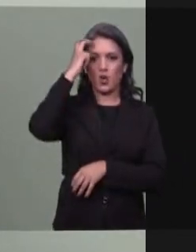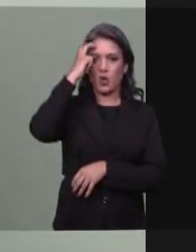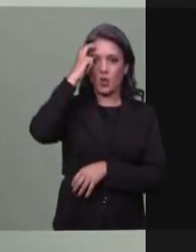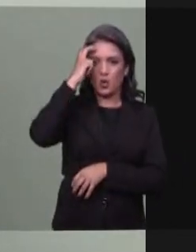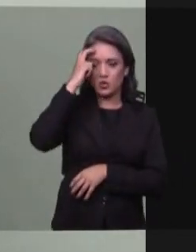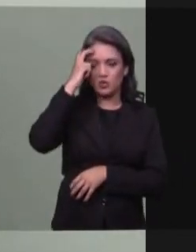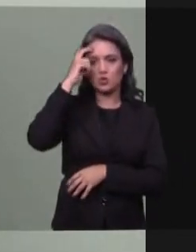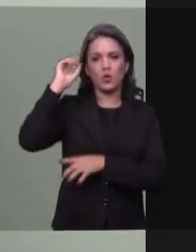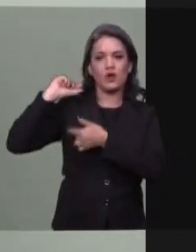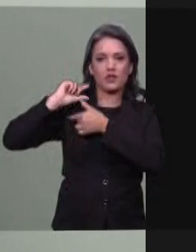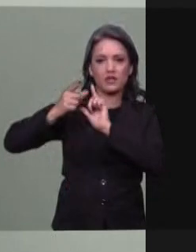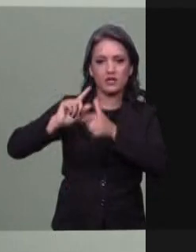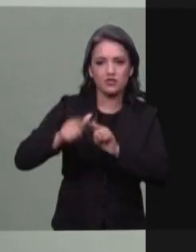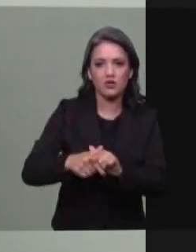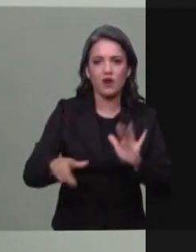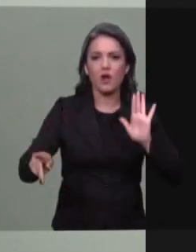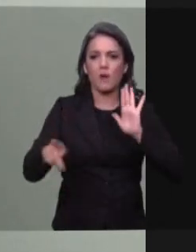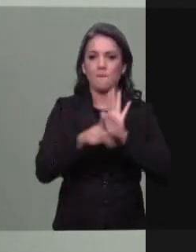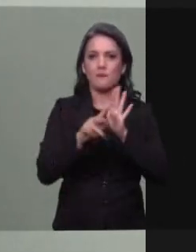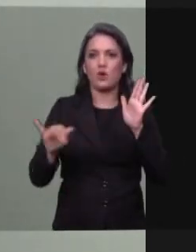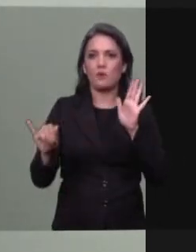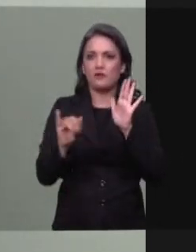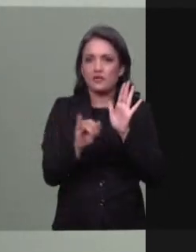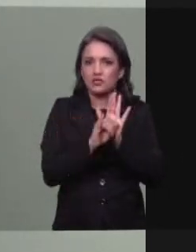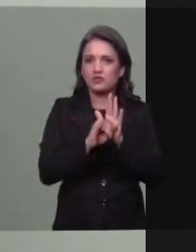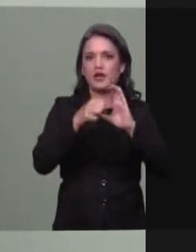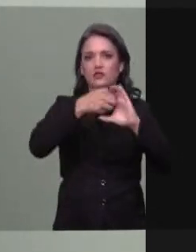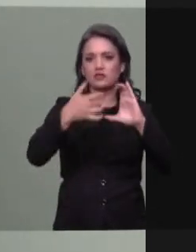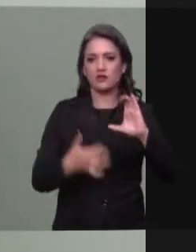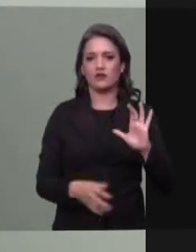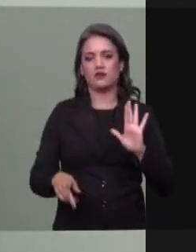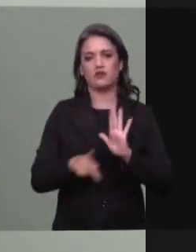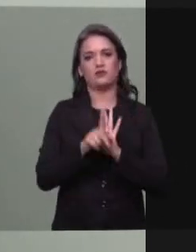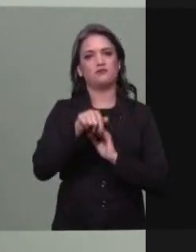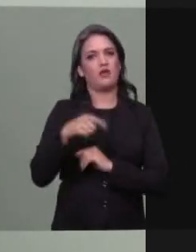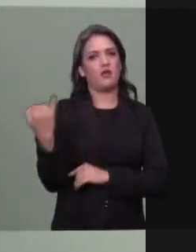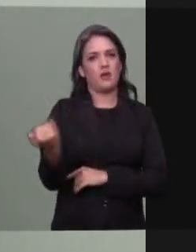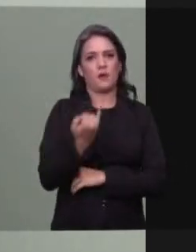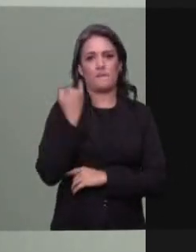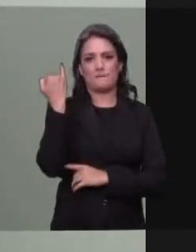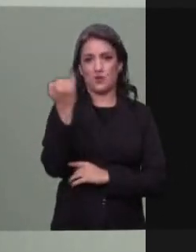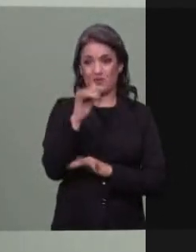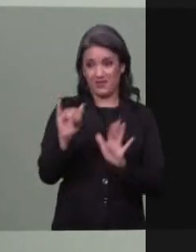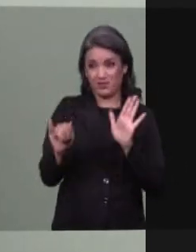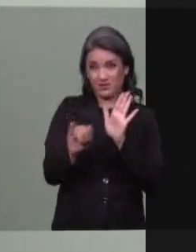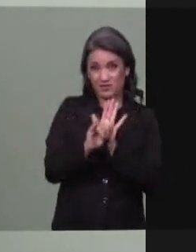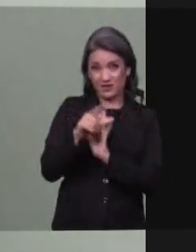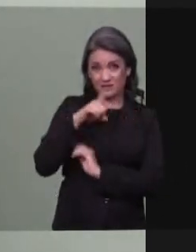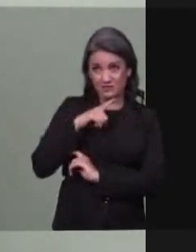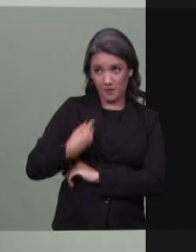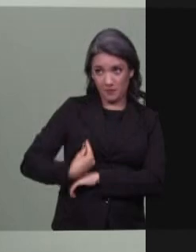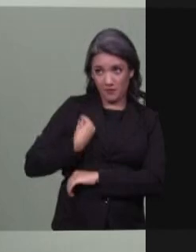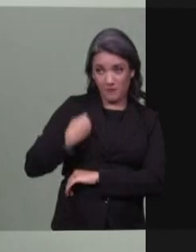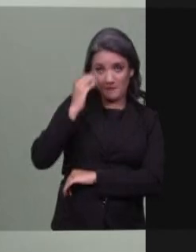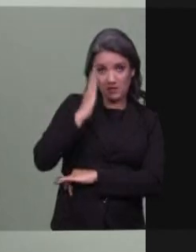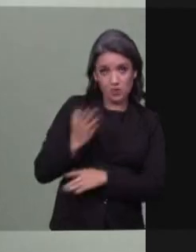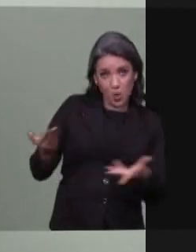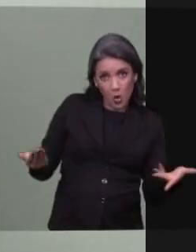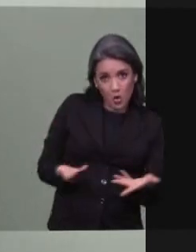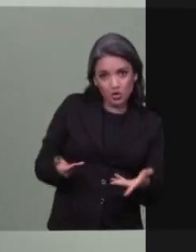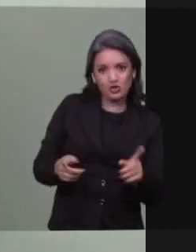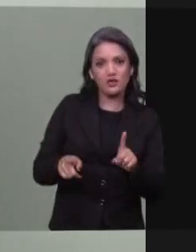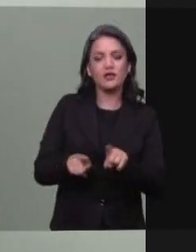que compõe o pluralismo cultural, cuja identidade é importante não apenas para o presente do Brasil, mas